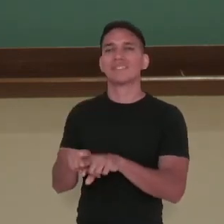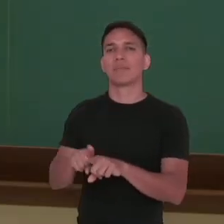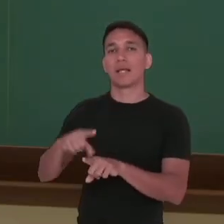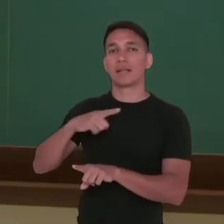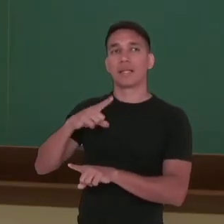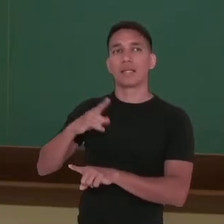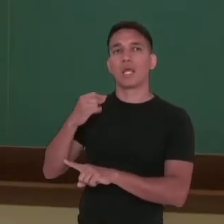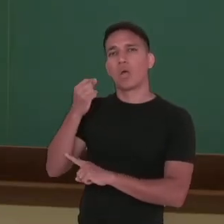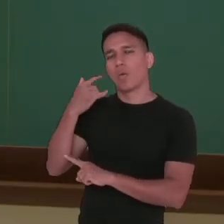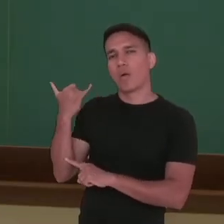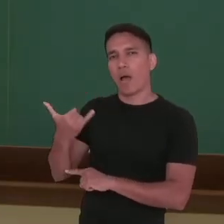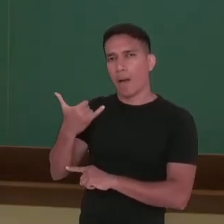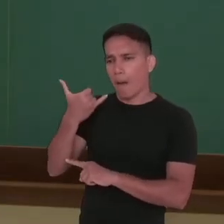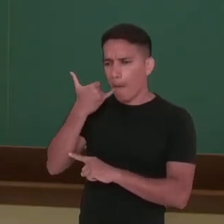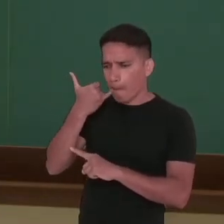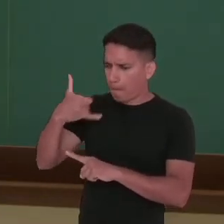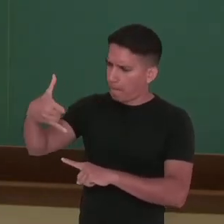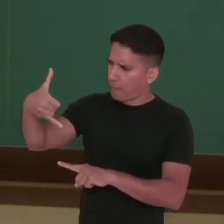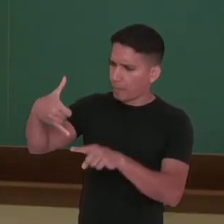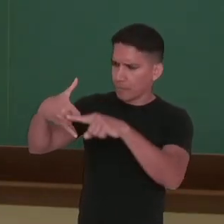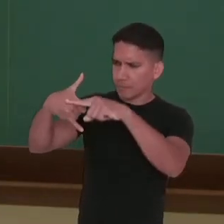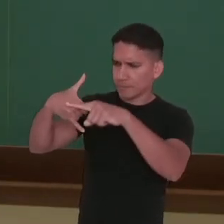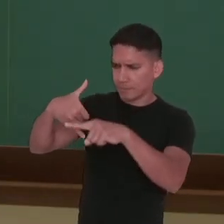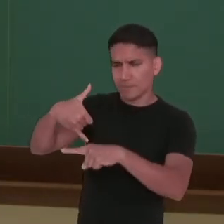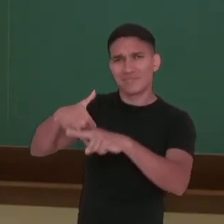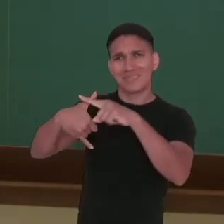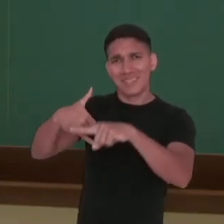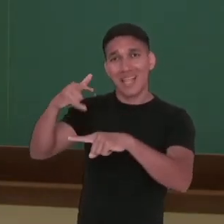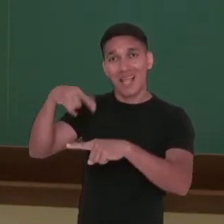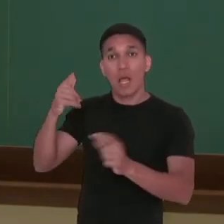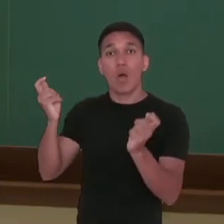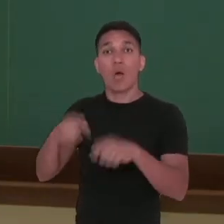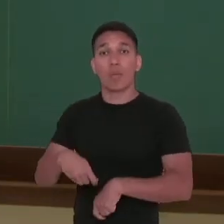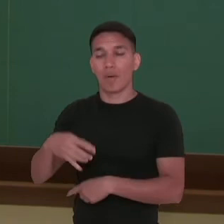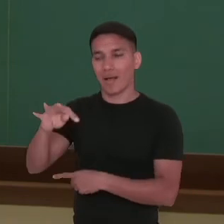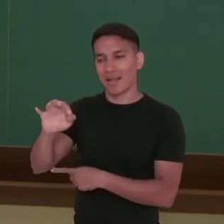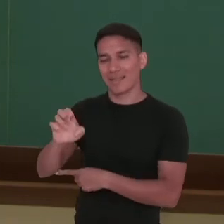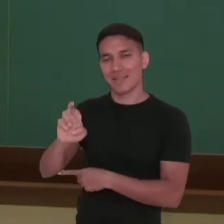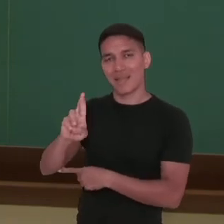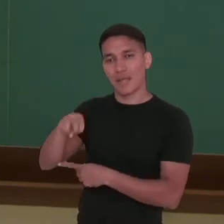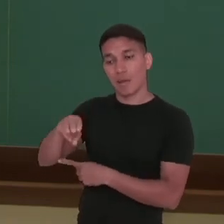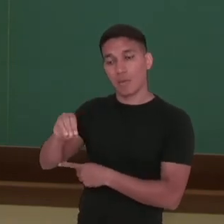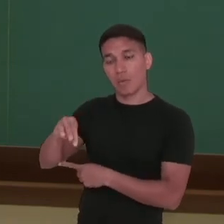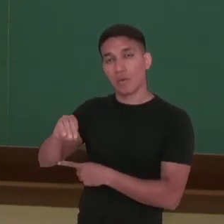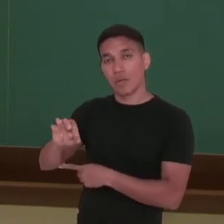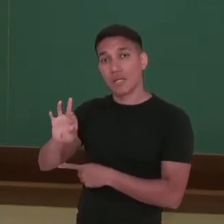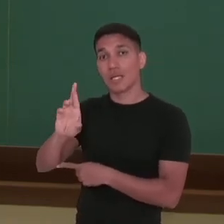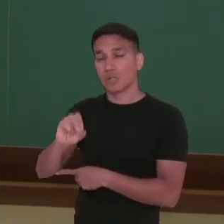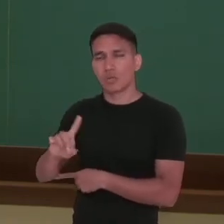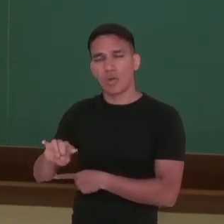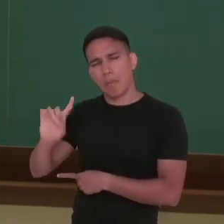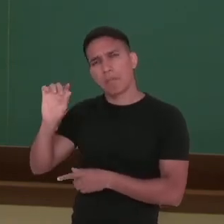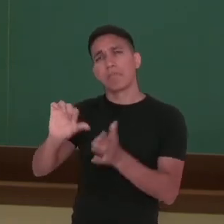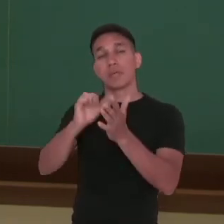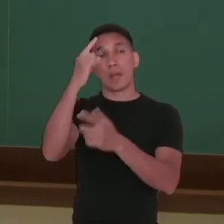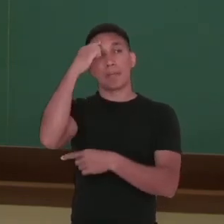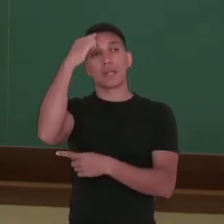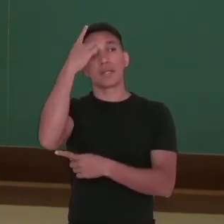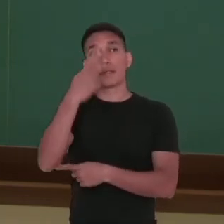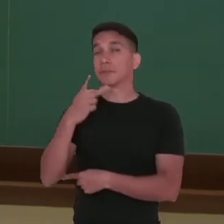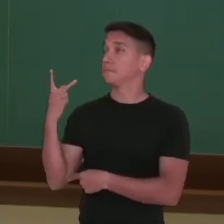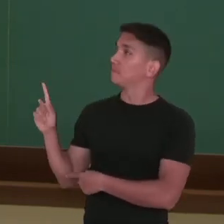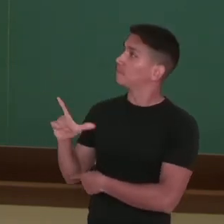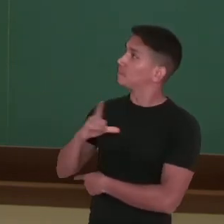ele é um dispositivo capaz de medir temperatura. Galera, o primeiro a pensar no termômetro foi Galileu